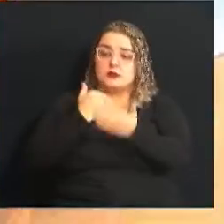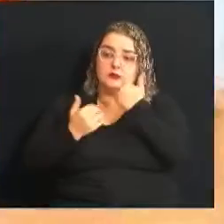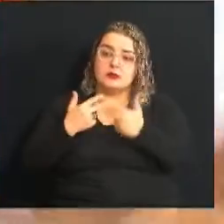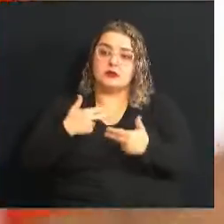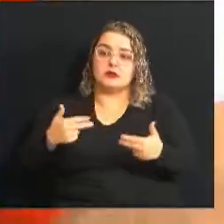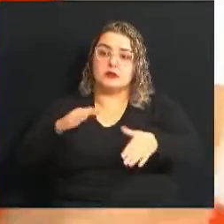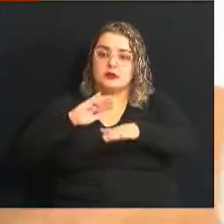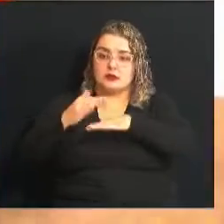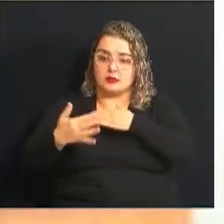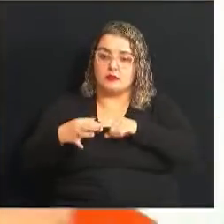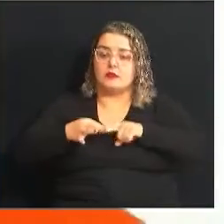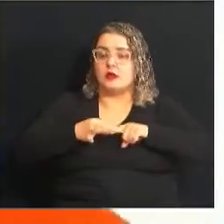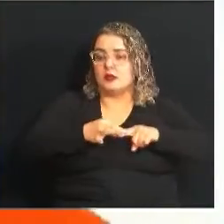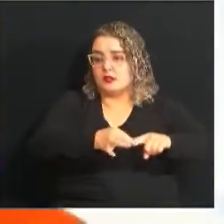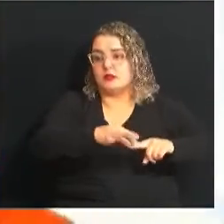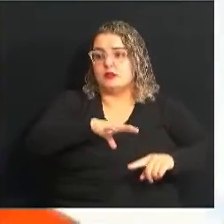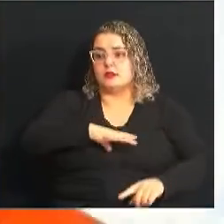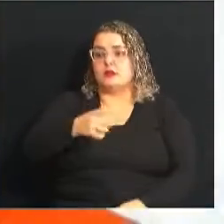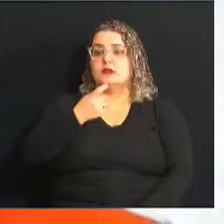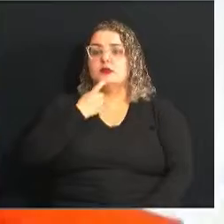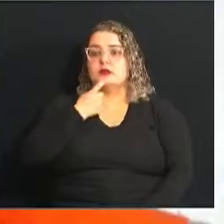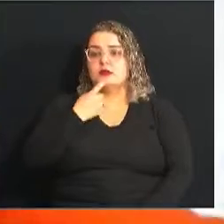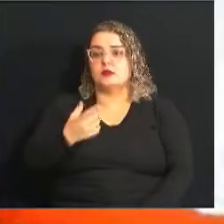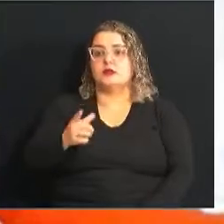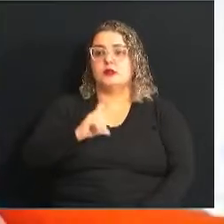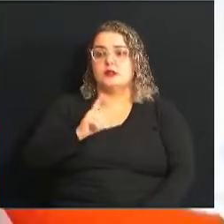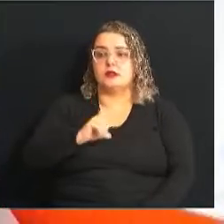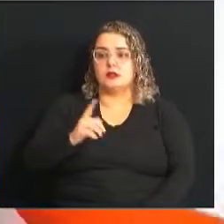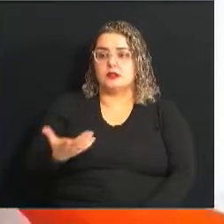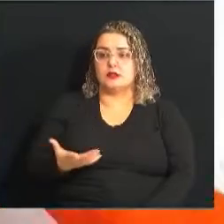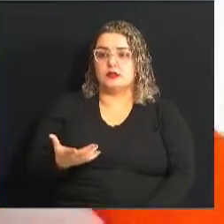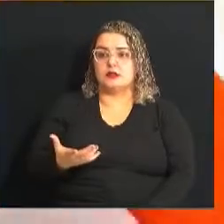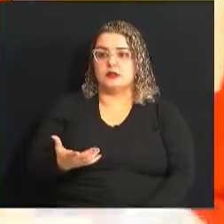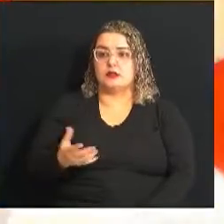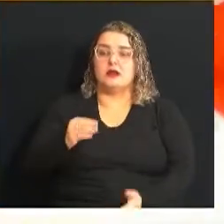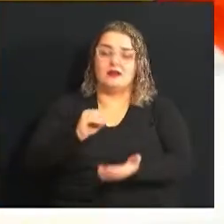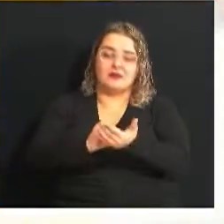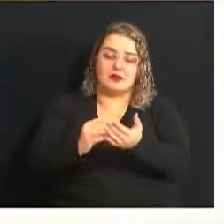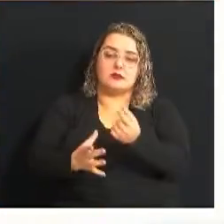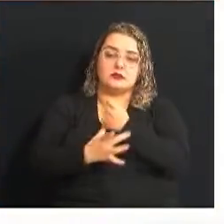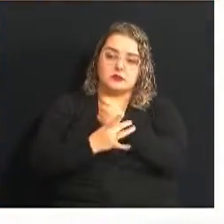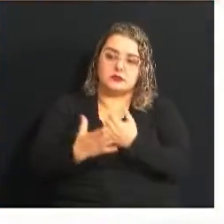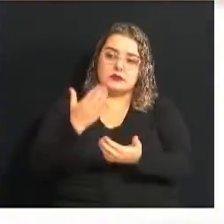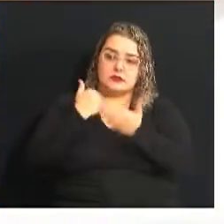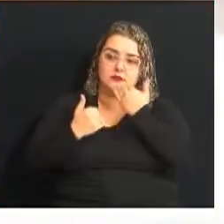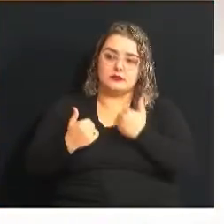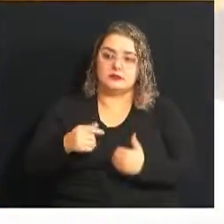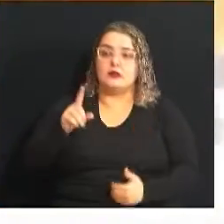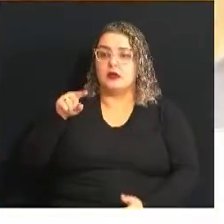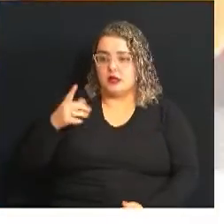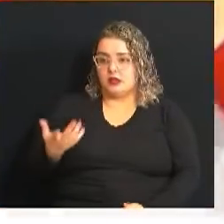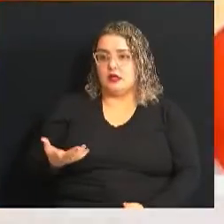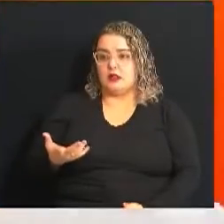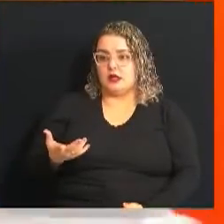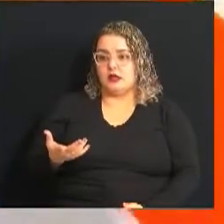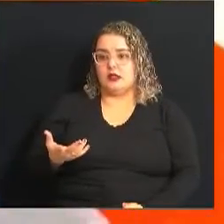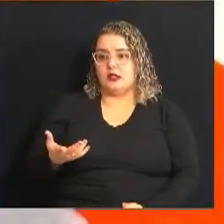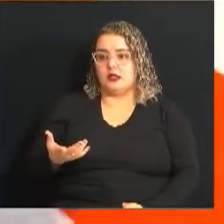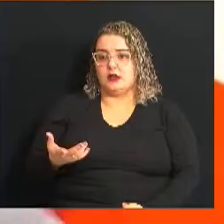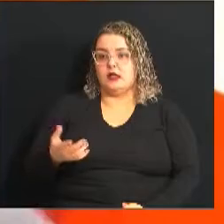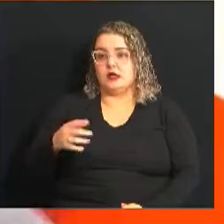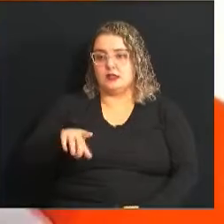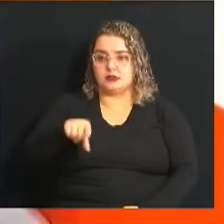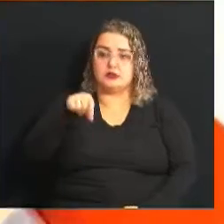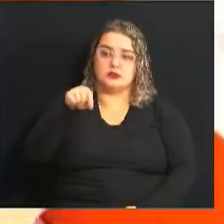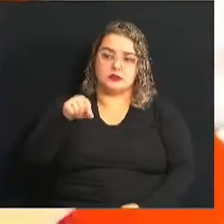da periferia de Campinas, onde existe ali uma grande insegurança alimentar. Essa escolha é feita através